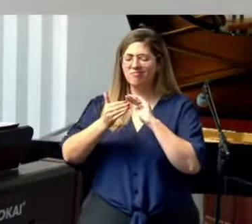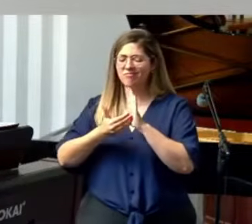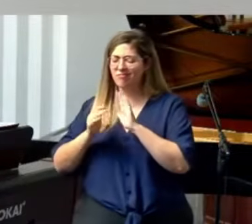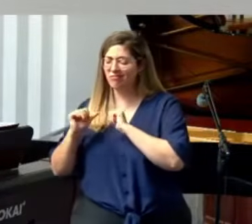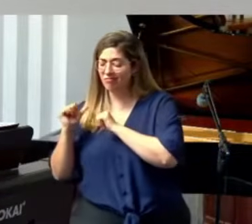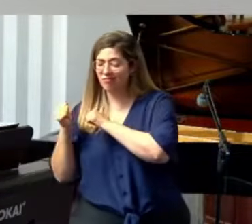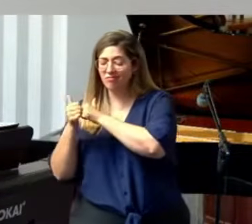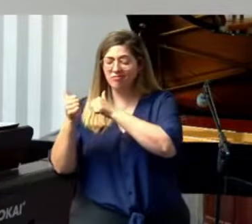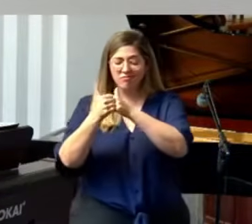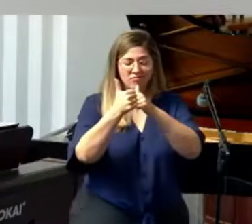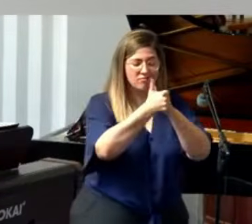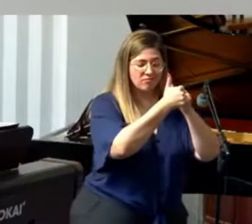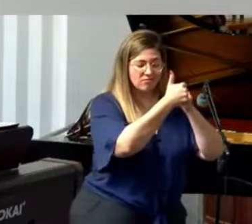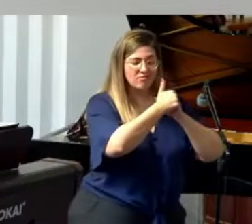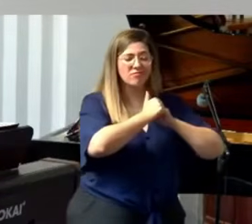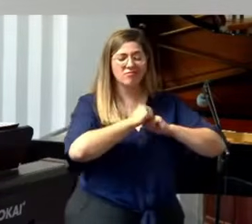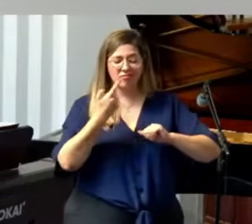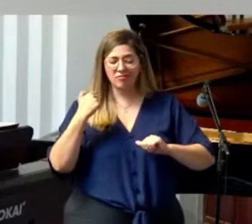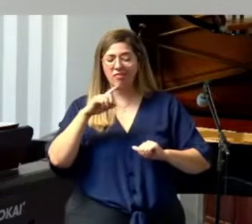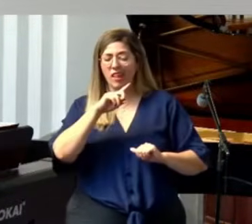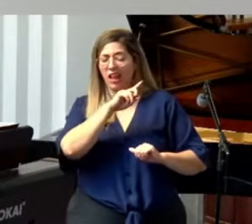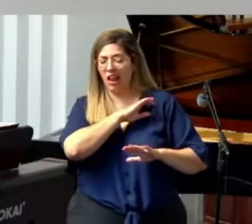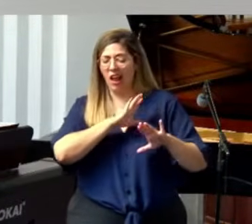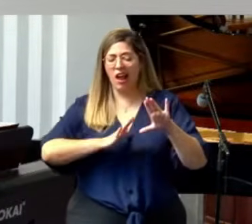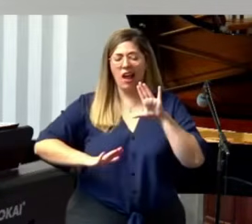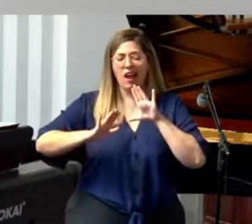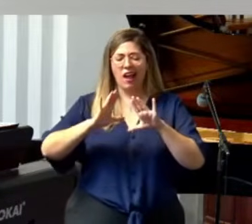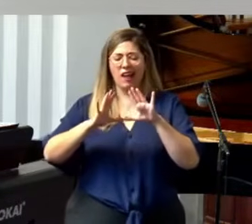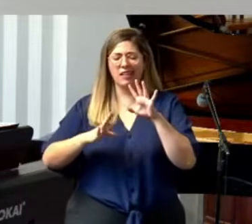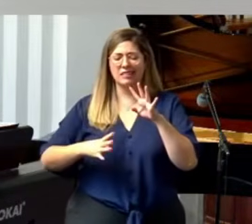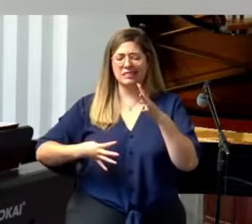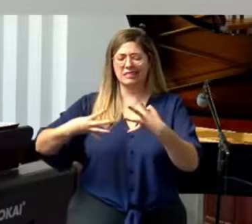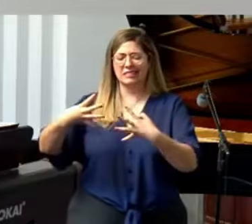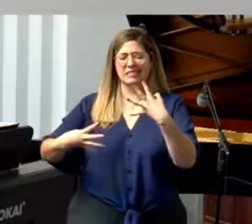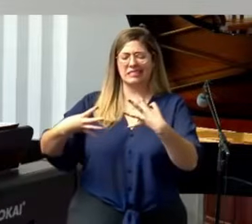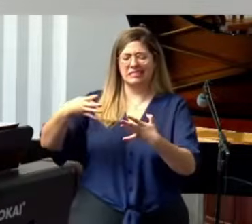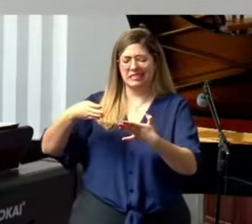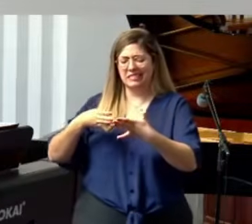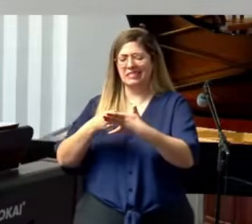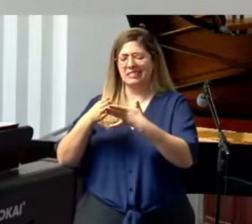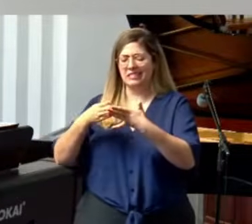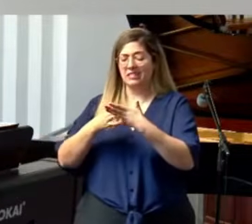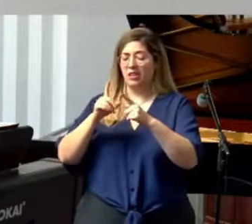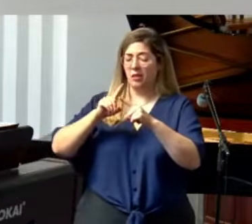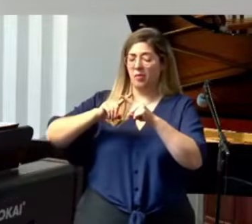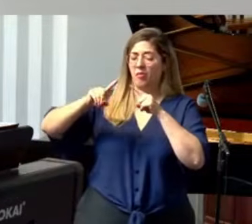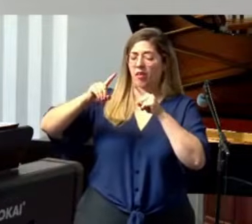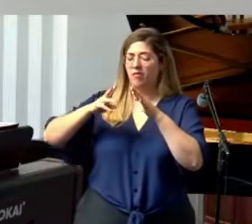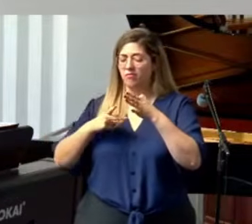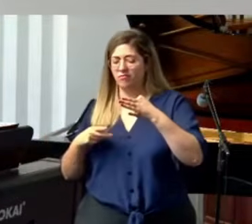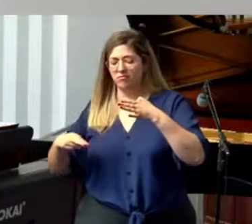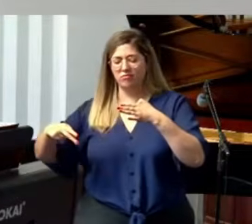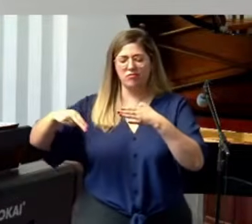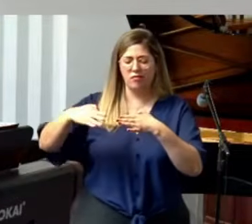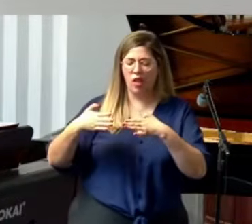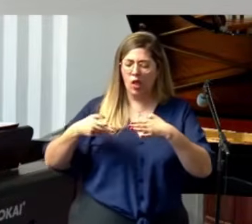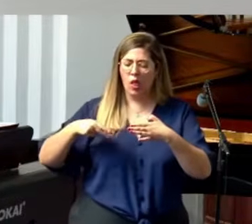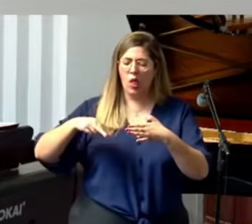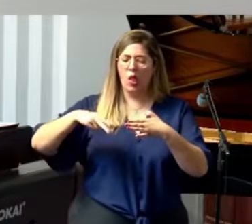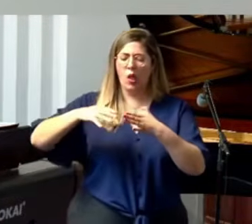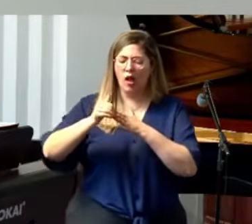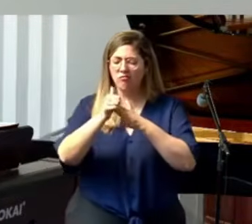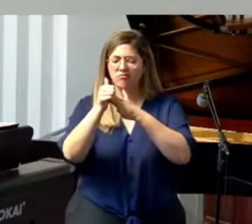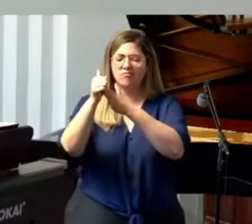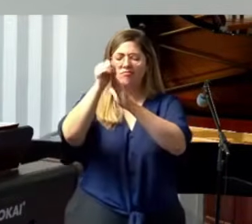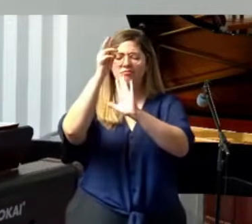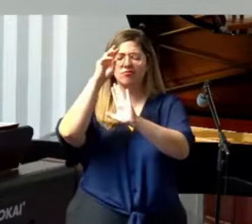redor, reconhecermos pedras que se levantam em nossa jornada e assim possamos desviar delas e continuar, ó Pai, seguindo